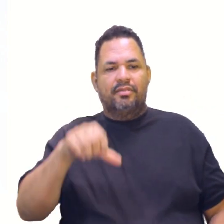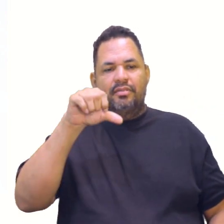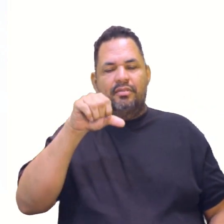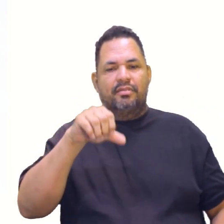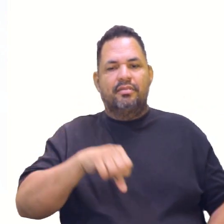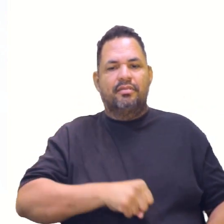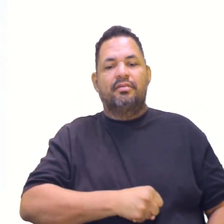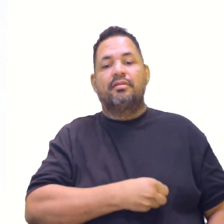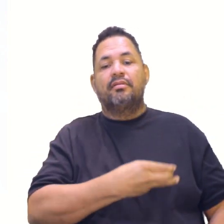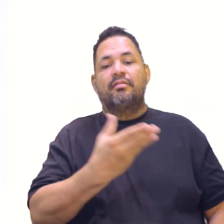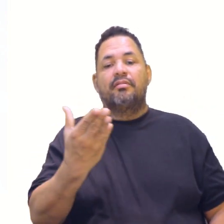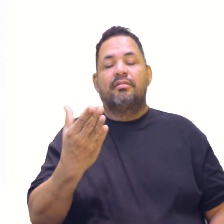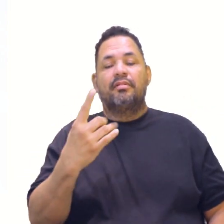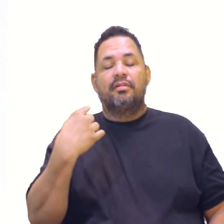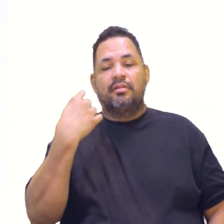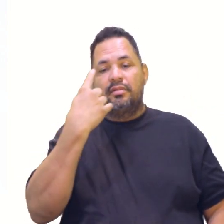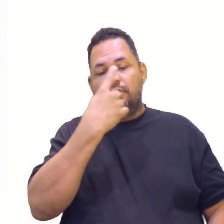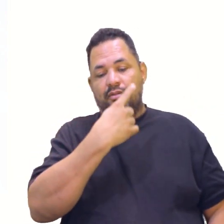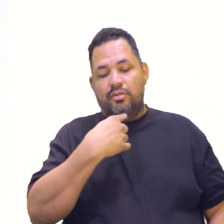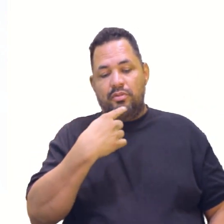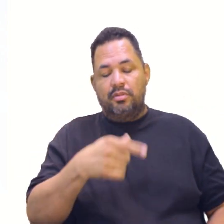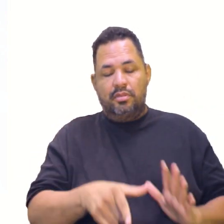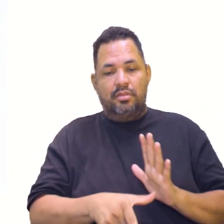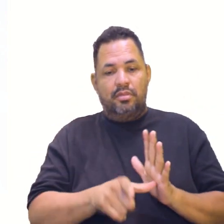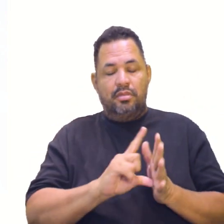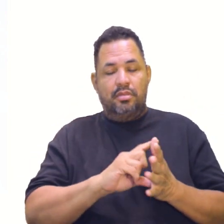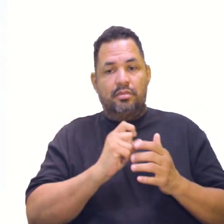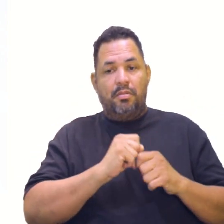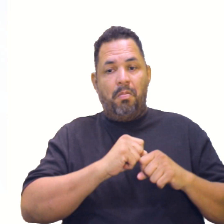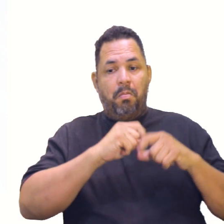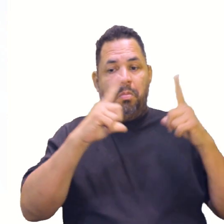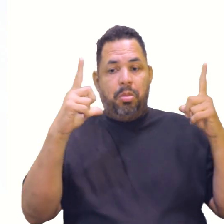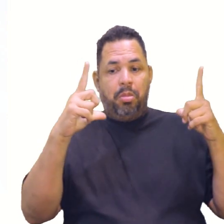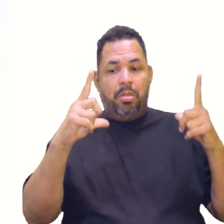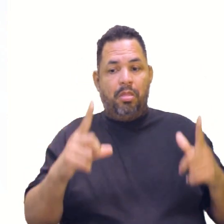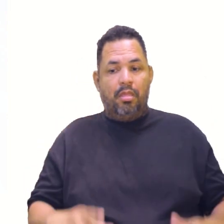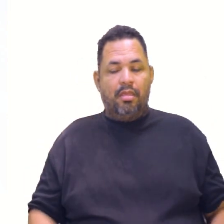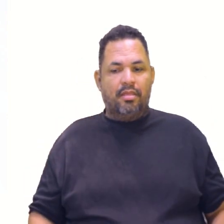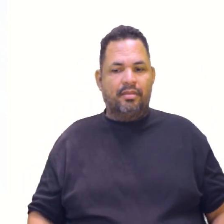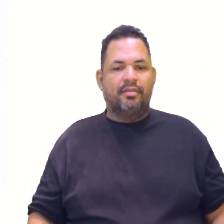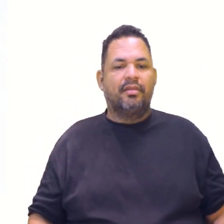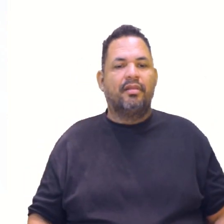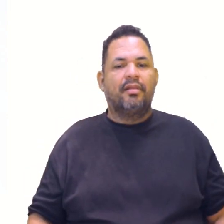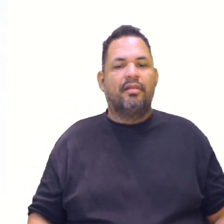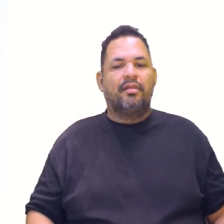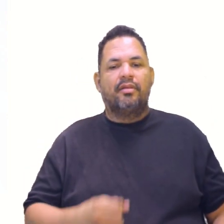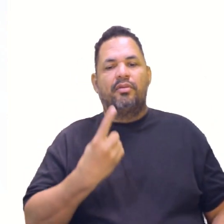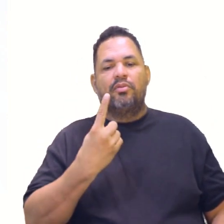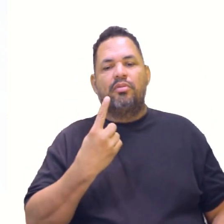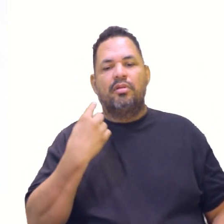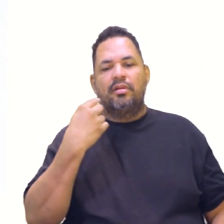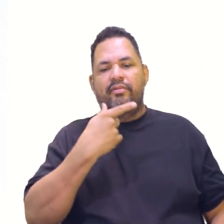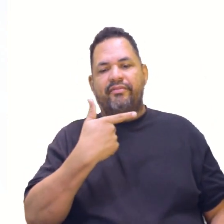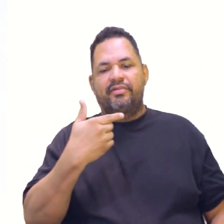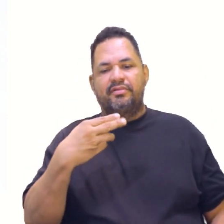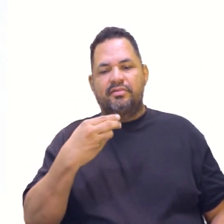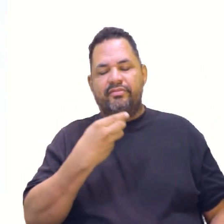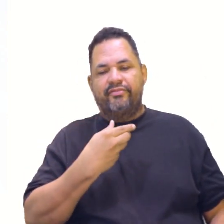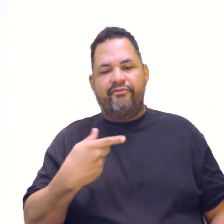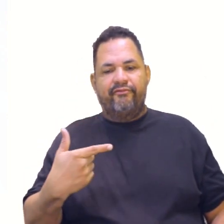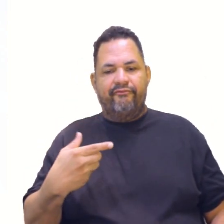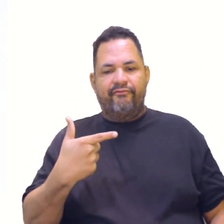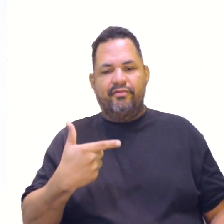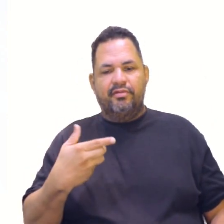pergunta é, quantas horas eu dormi antes do despertador tocar? 1 hora? 23 horas? 24